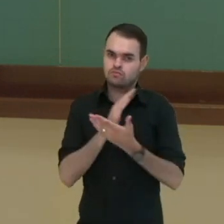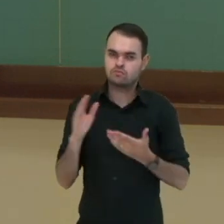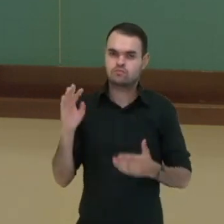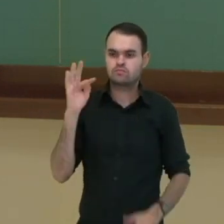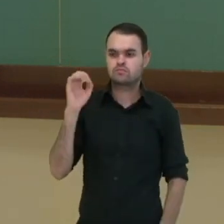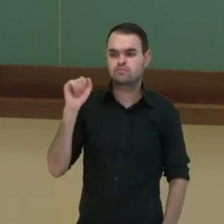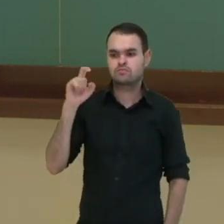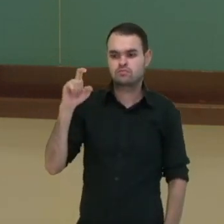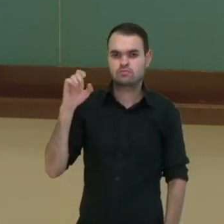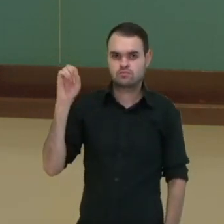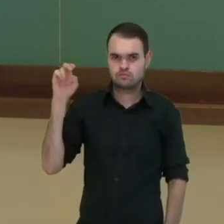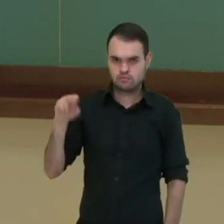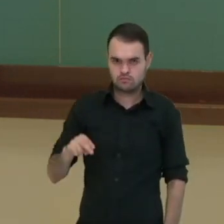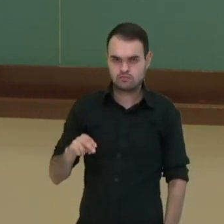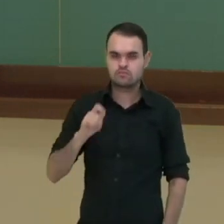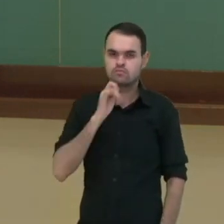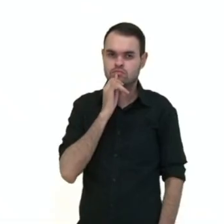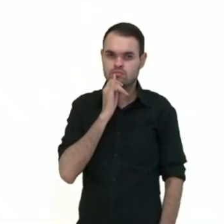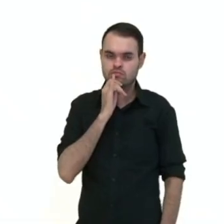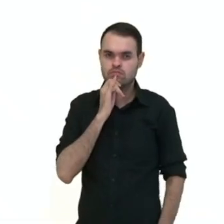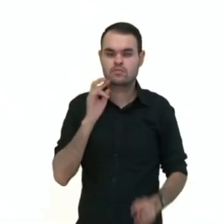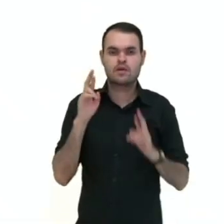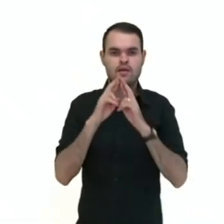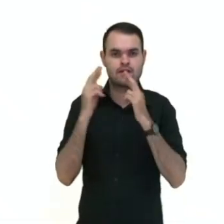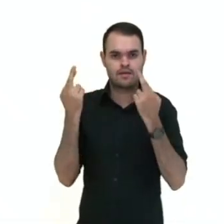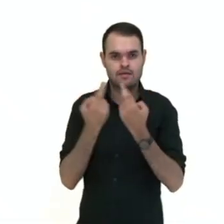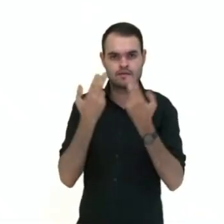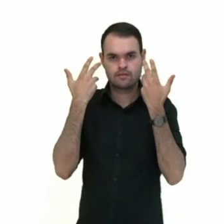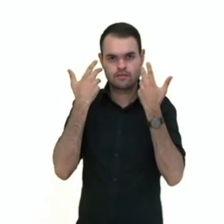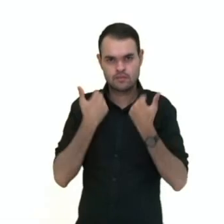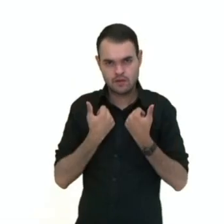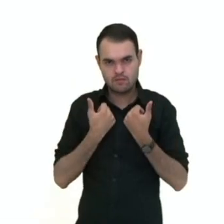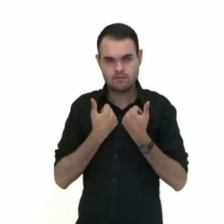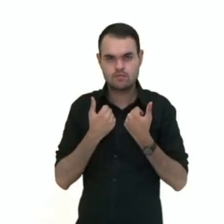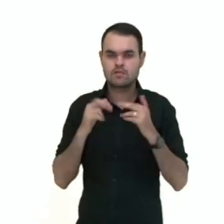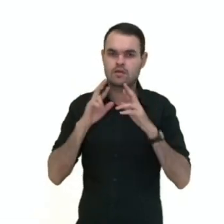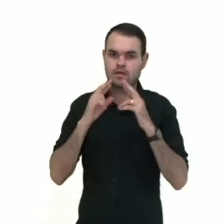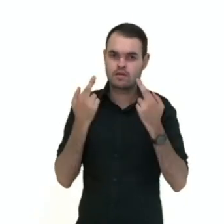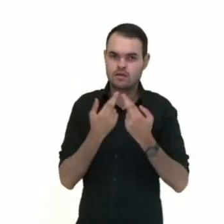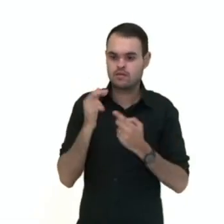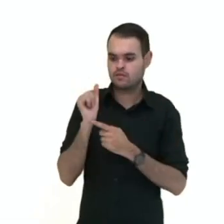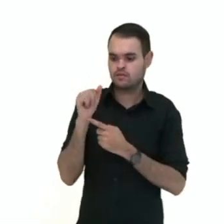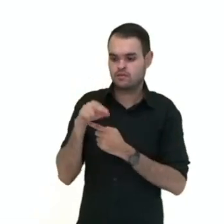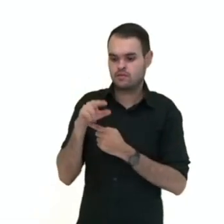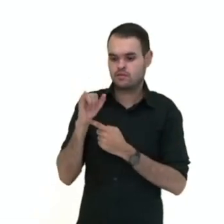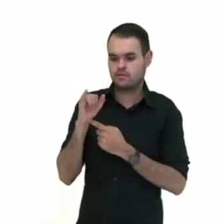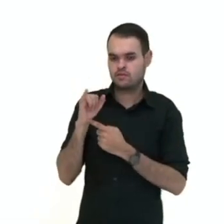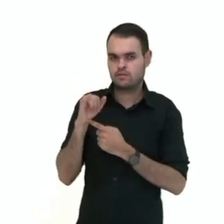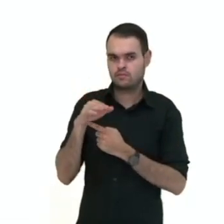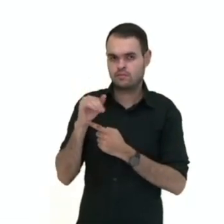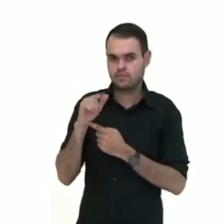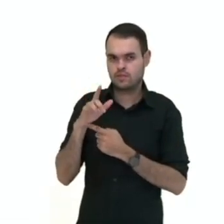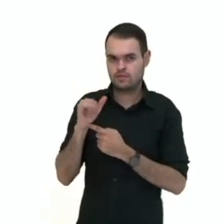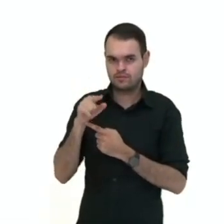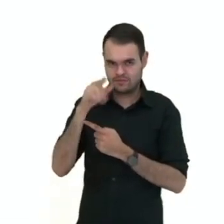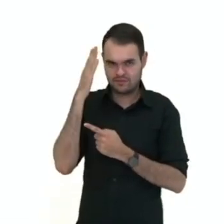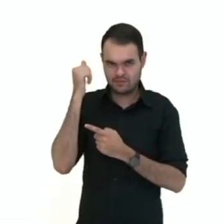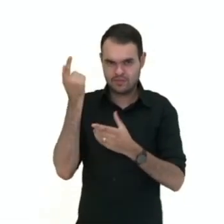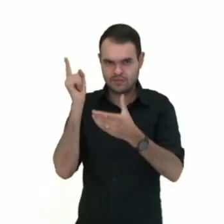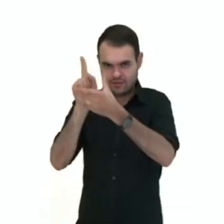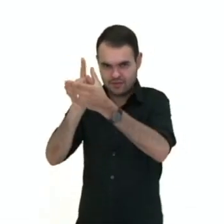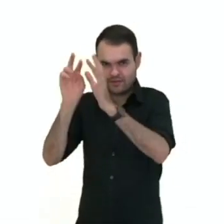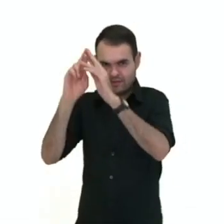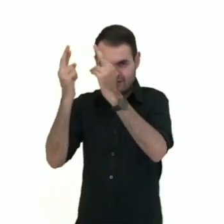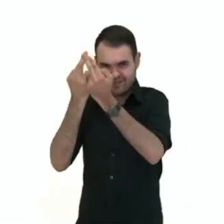exemplo, aqui do reino, né? Reino animal, reino animalia. Sabia que eu e você, nós pertencemos ao reino animal? Ô, louco, professora,